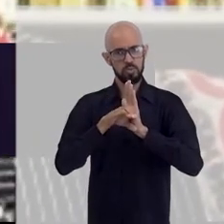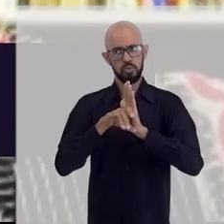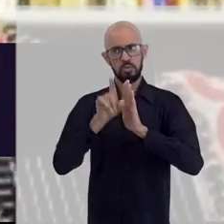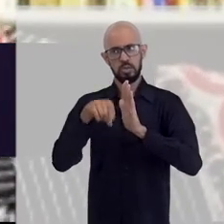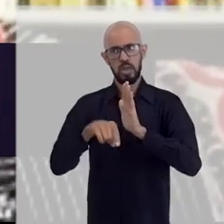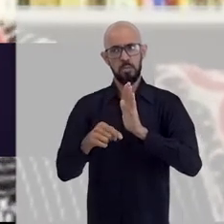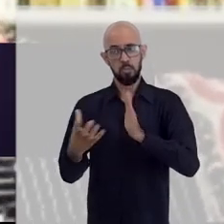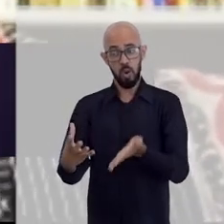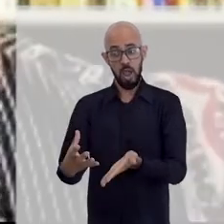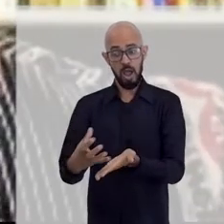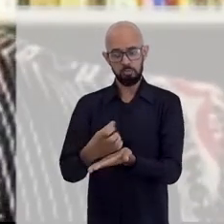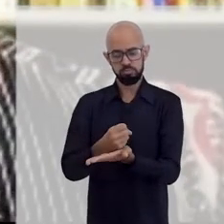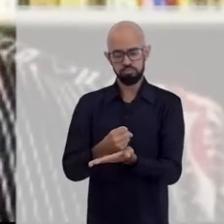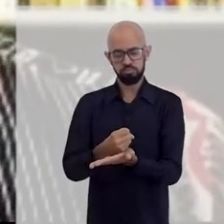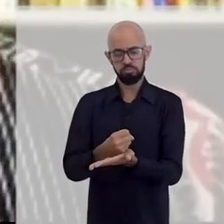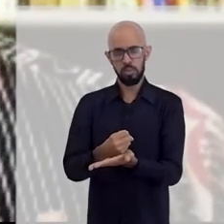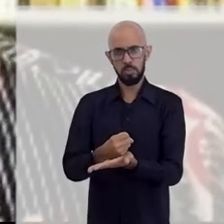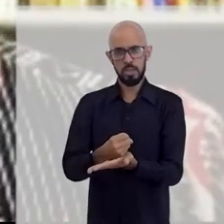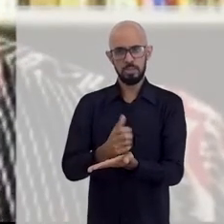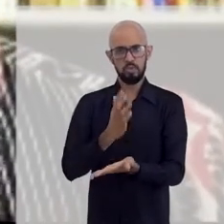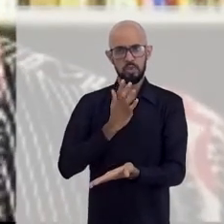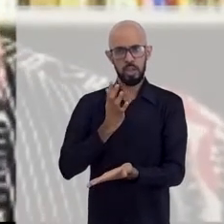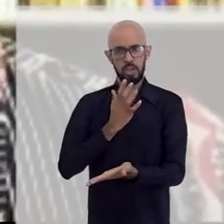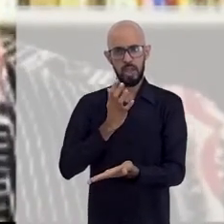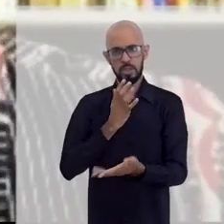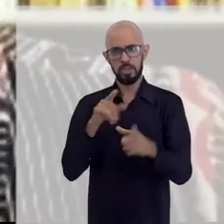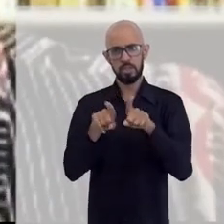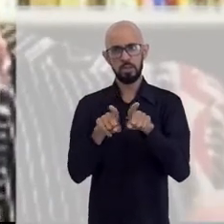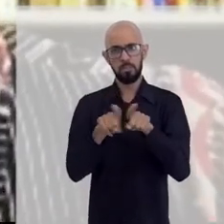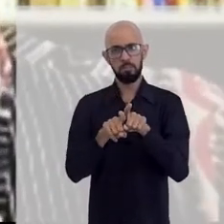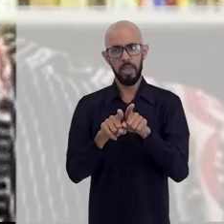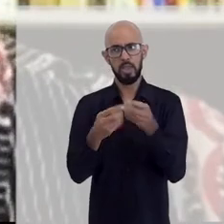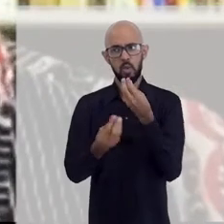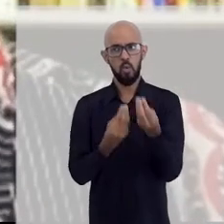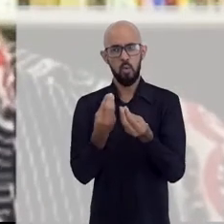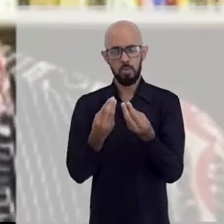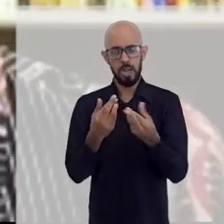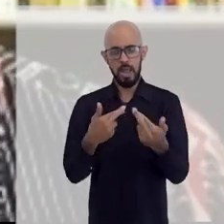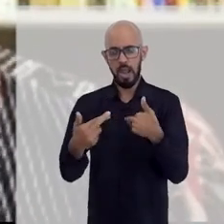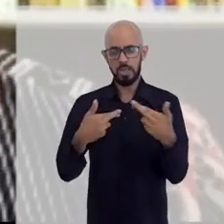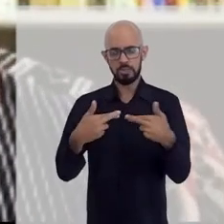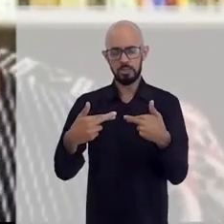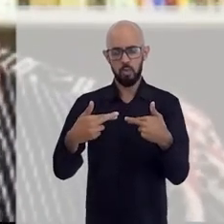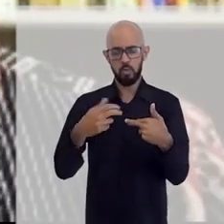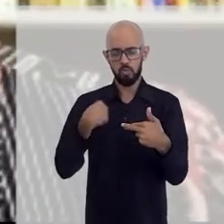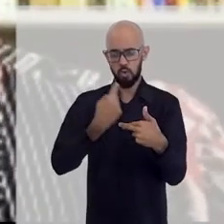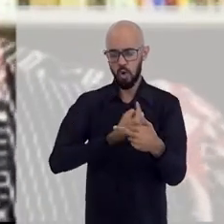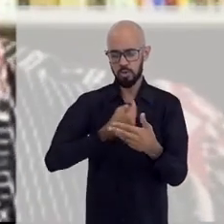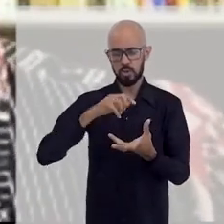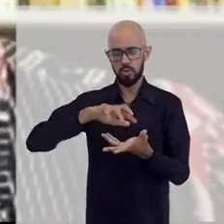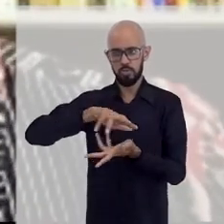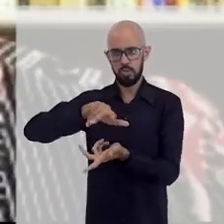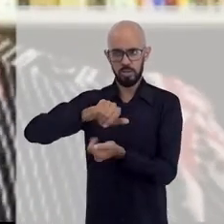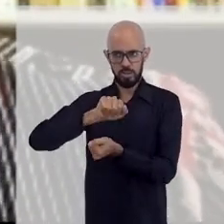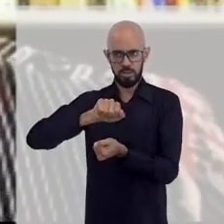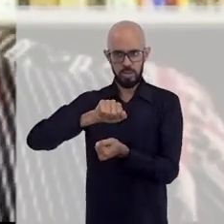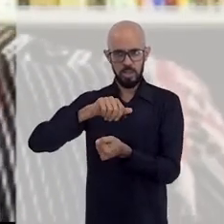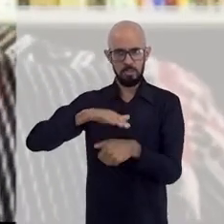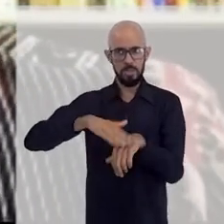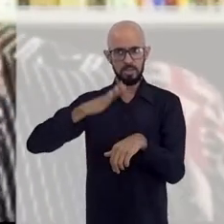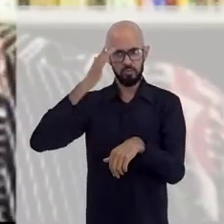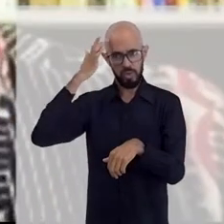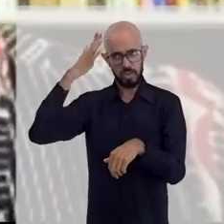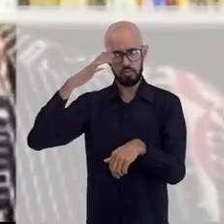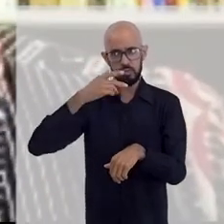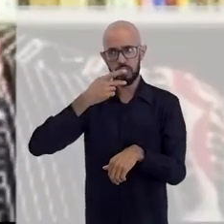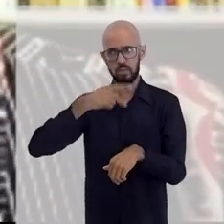vista de acumulação de riquezas e de bens, quanto da própria forma como a gente se relaciona com o planeta. Então, isso é mais fácil você